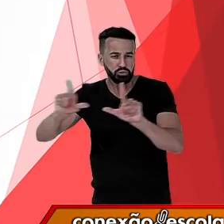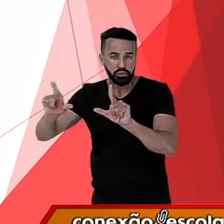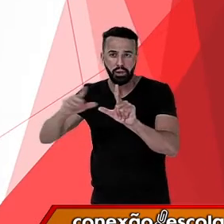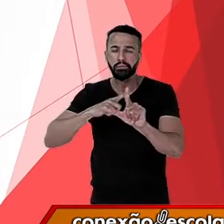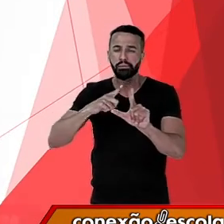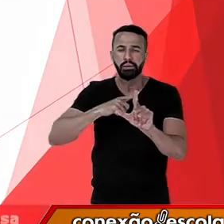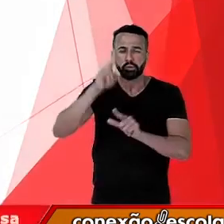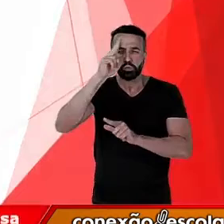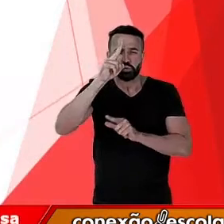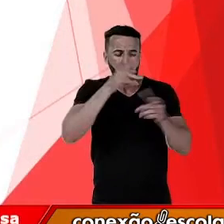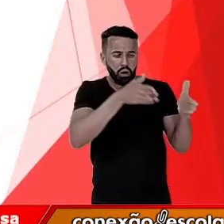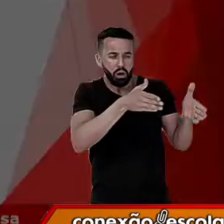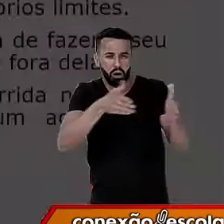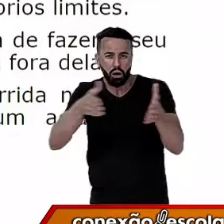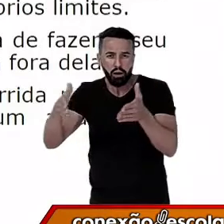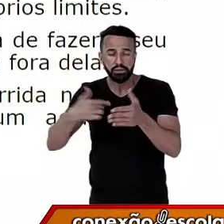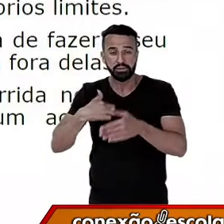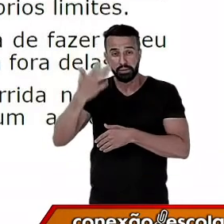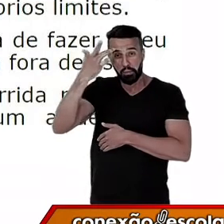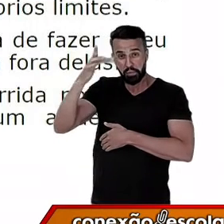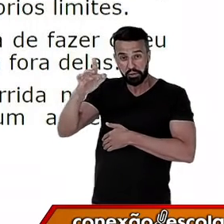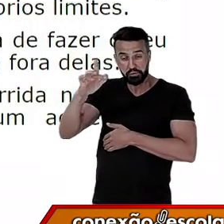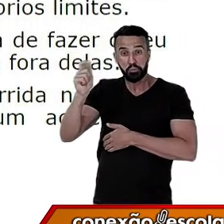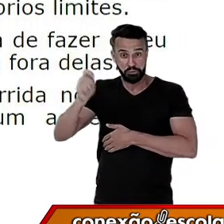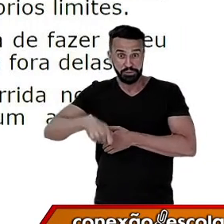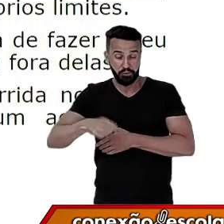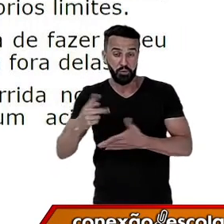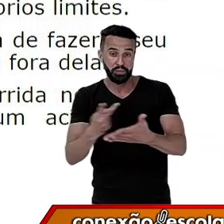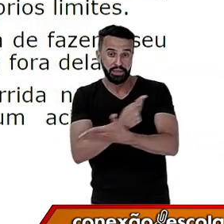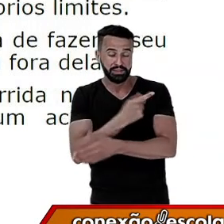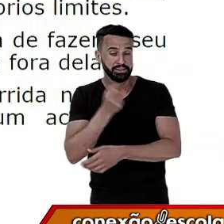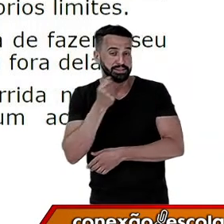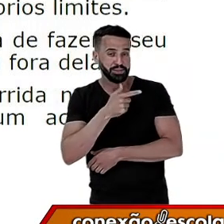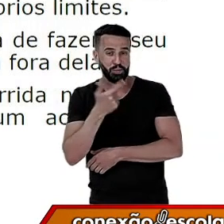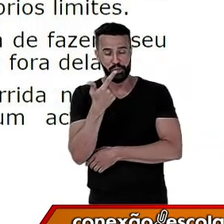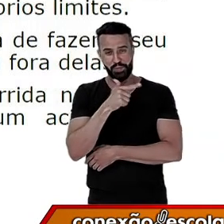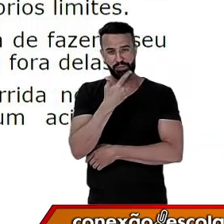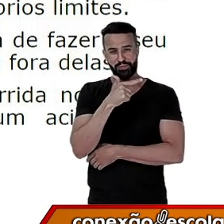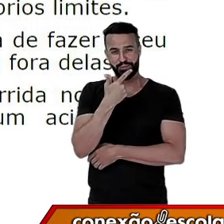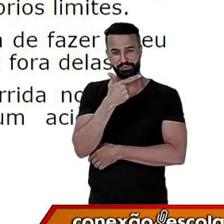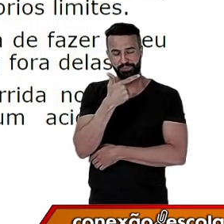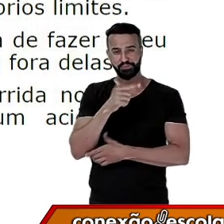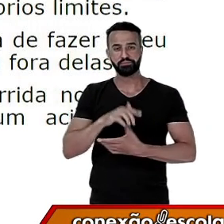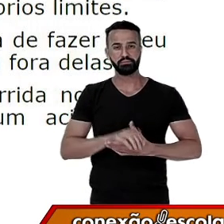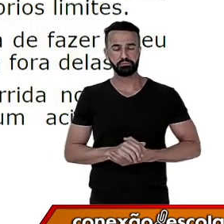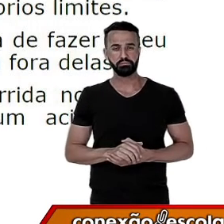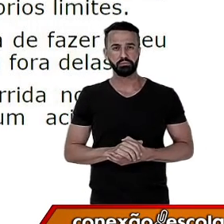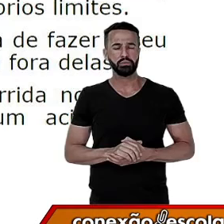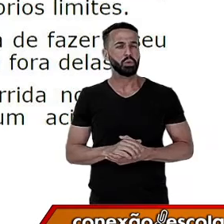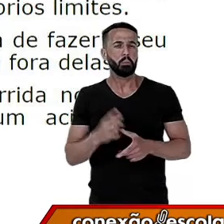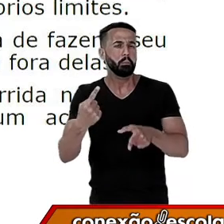leva ao humor. E por que será que o Seninha precisa de barulho para se